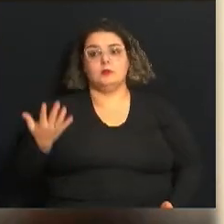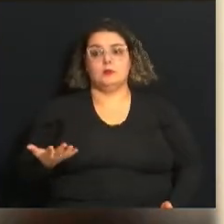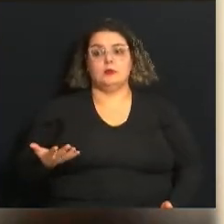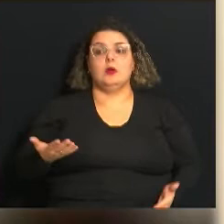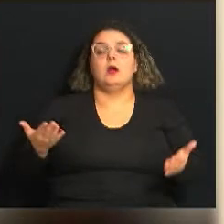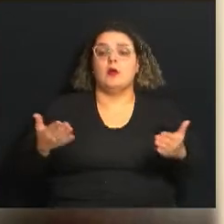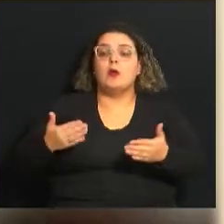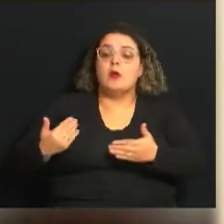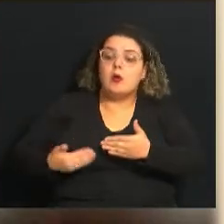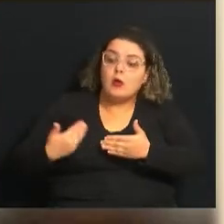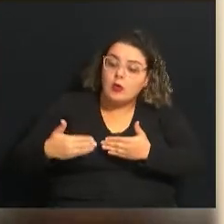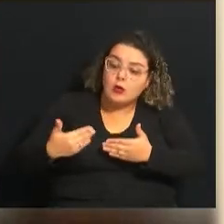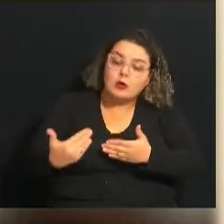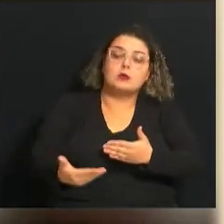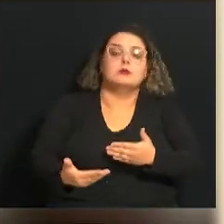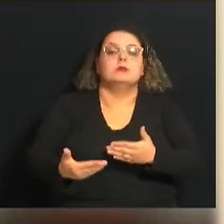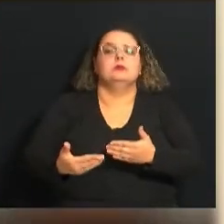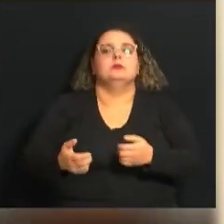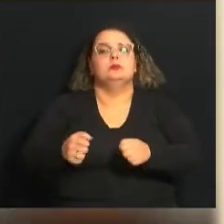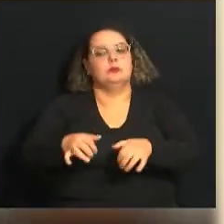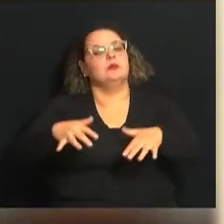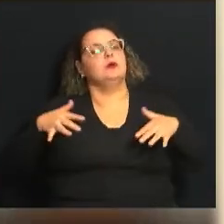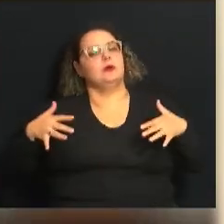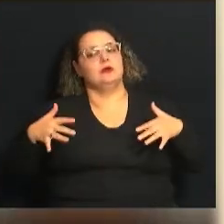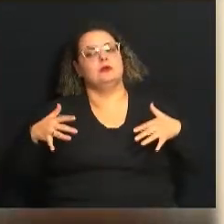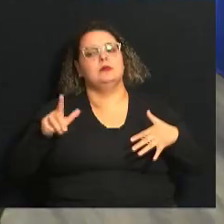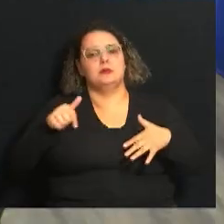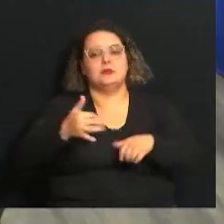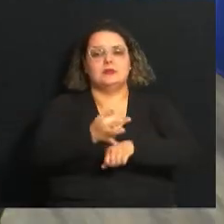projetos seguem o plenário após o recesso.